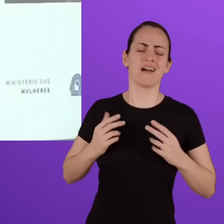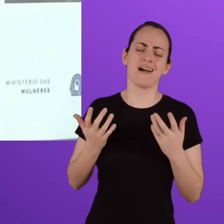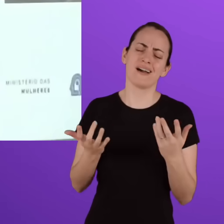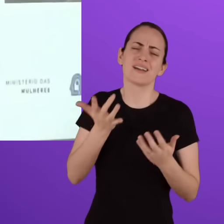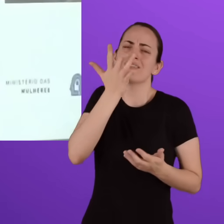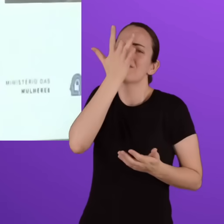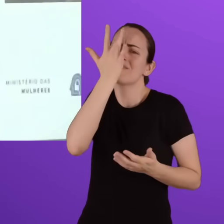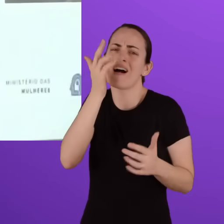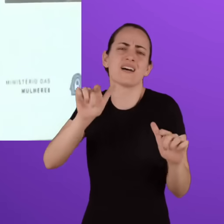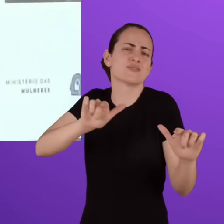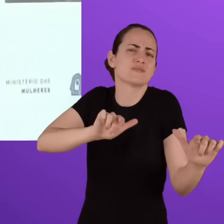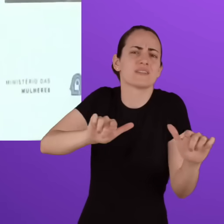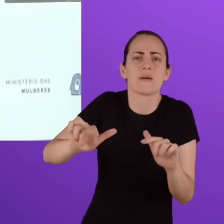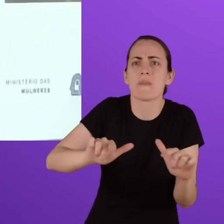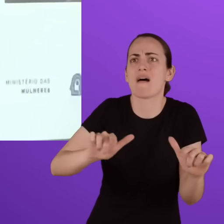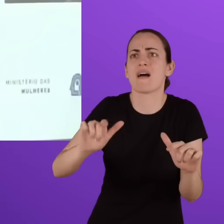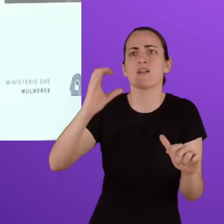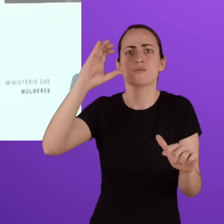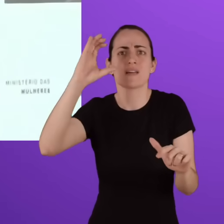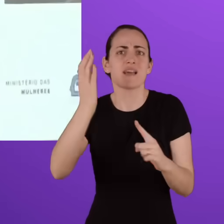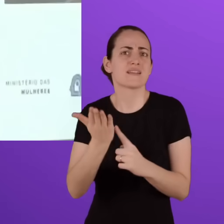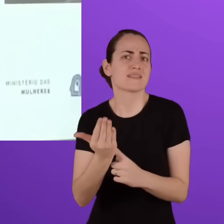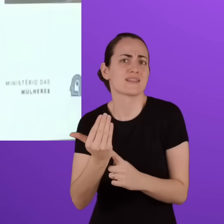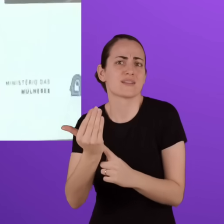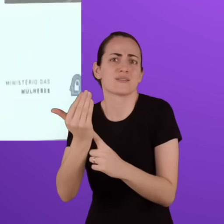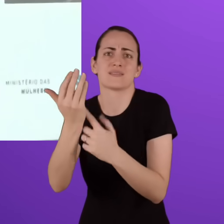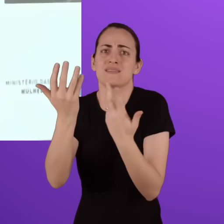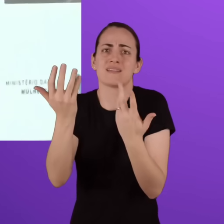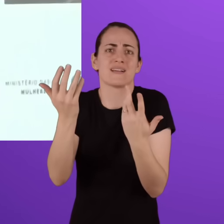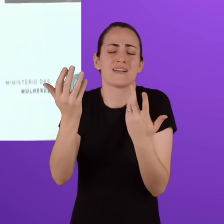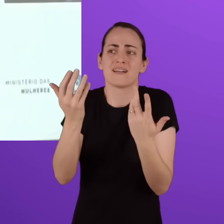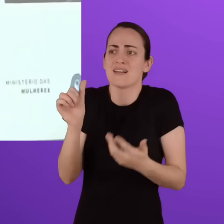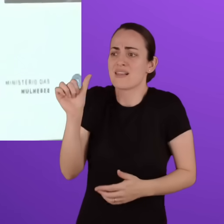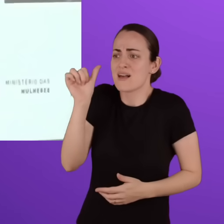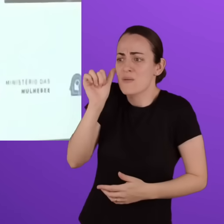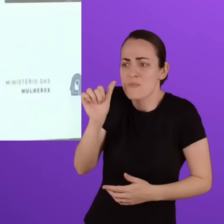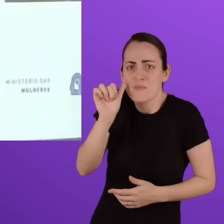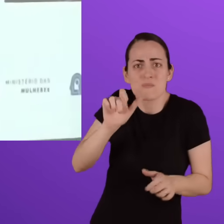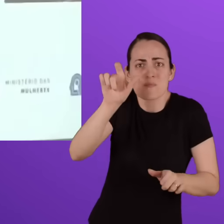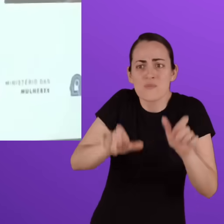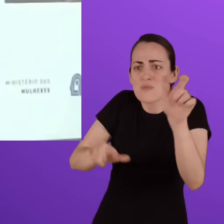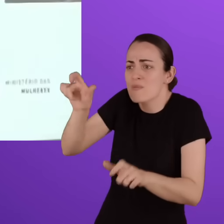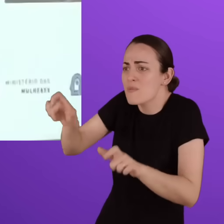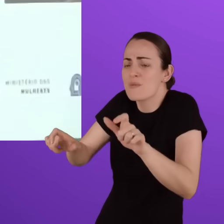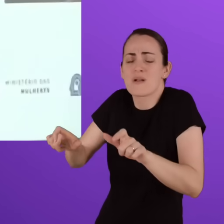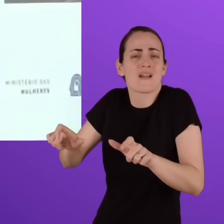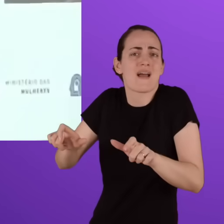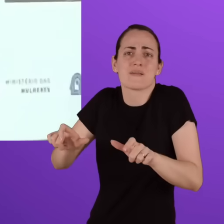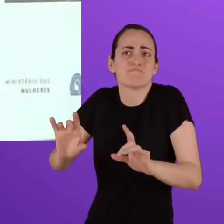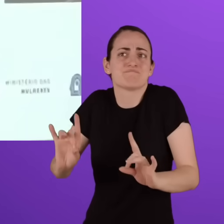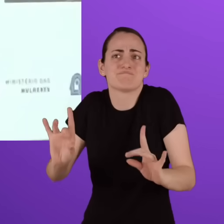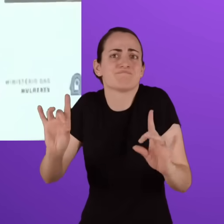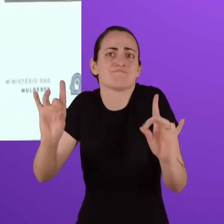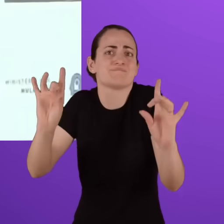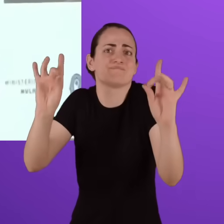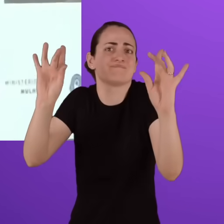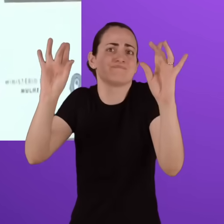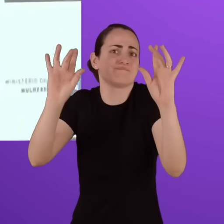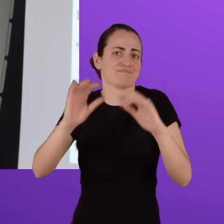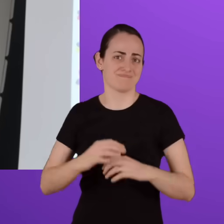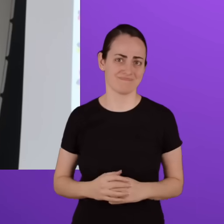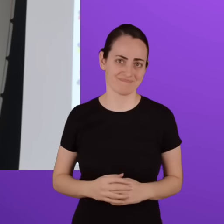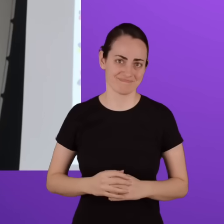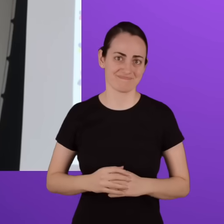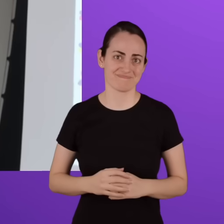fácil fazer ciência, tecnologia, ver o papel da mulher e ver o quanto nós somos importantes para o nosso